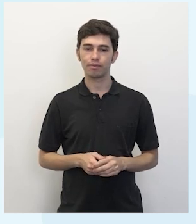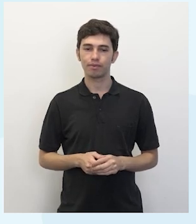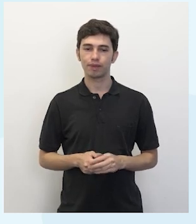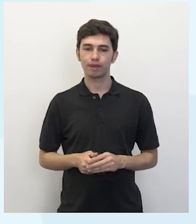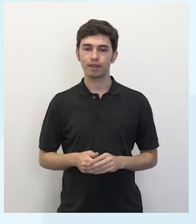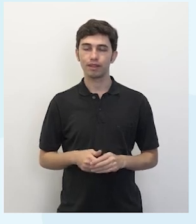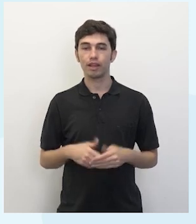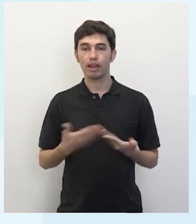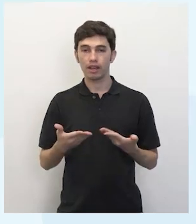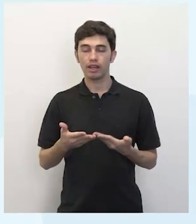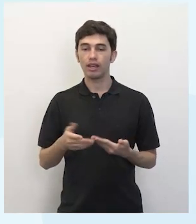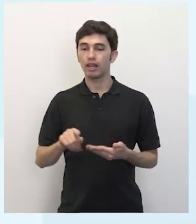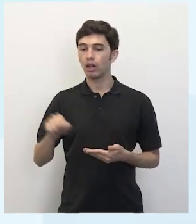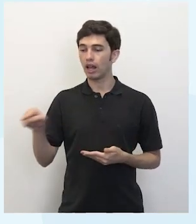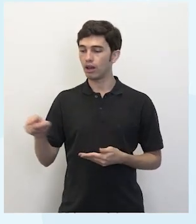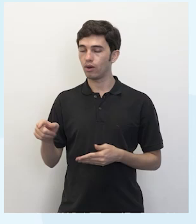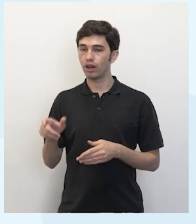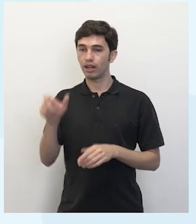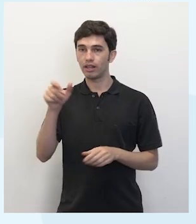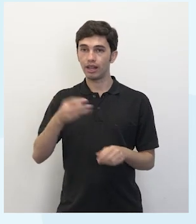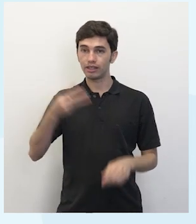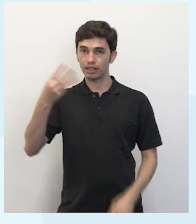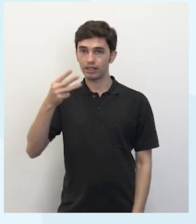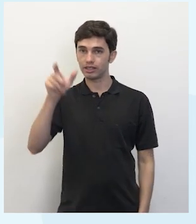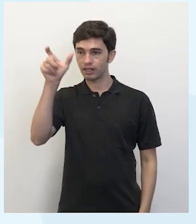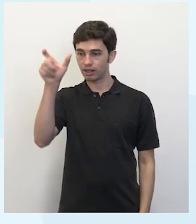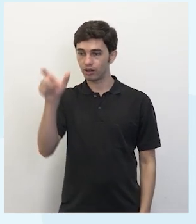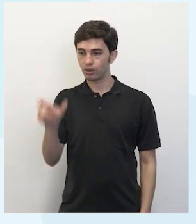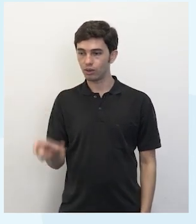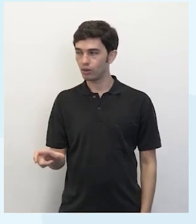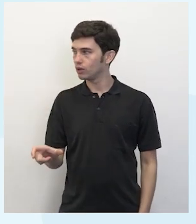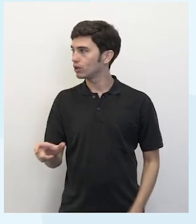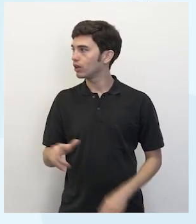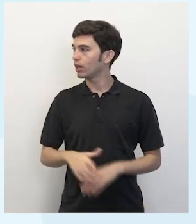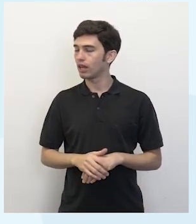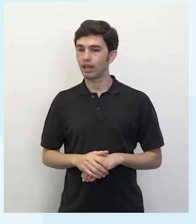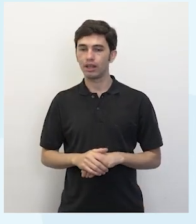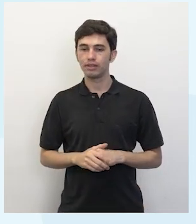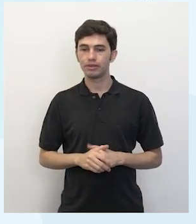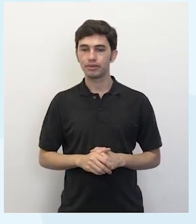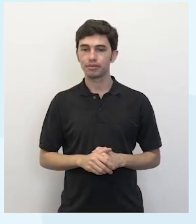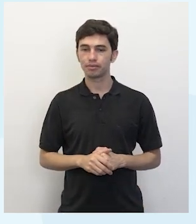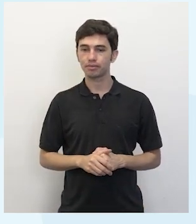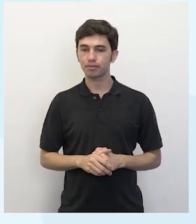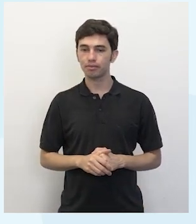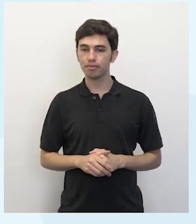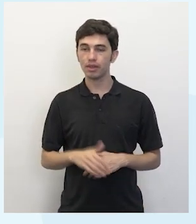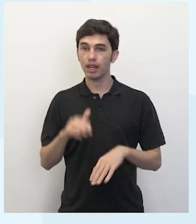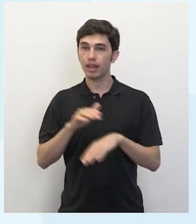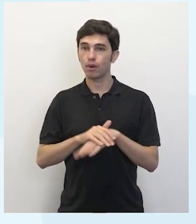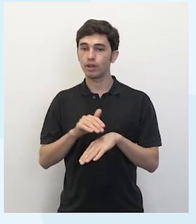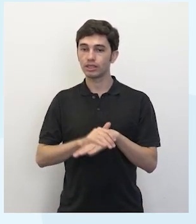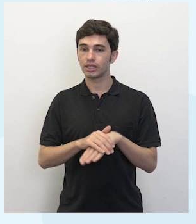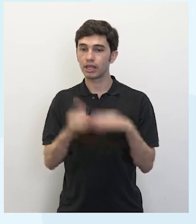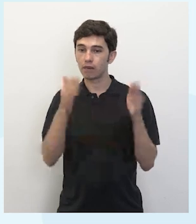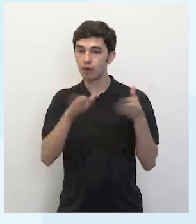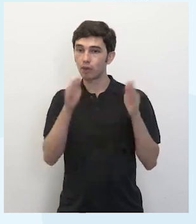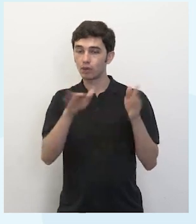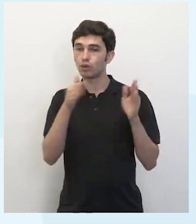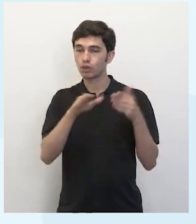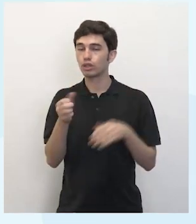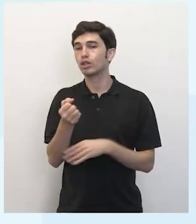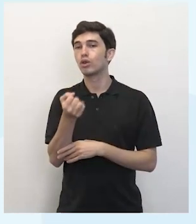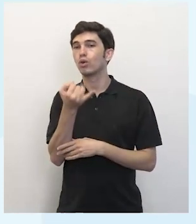aí, na sequência, o que a gente vai ter, né? Quanto que eu vou produzir de salgados, tá, a utilizar